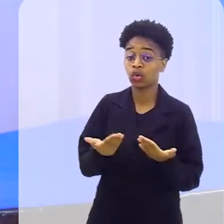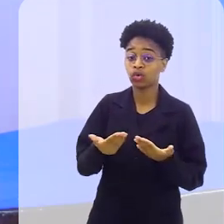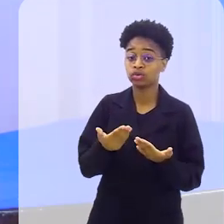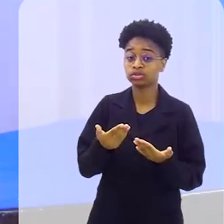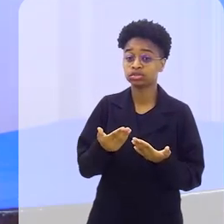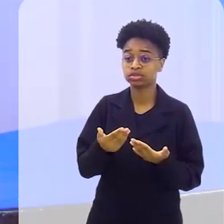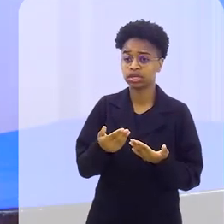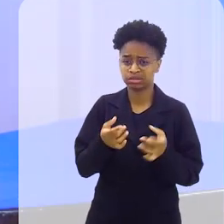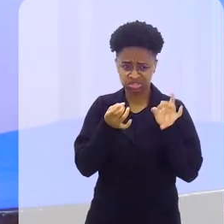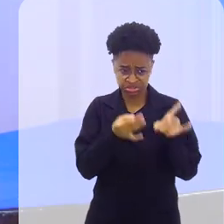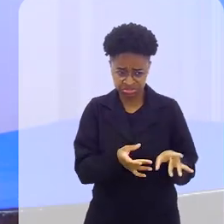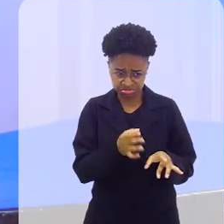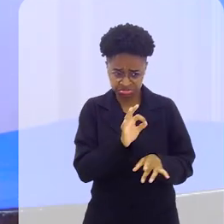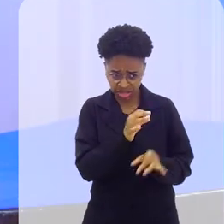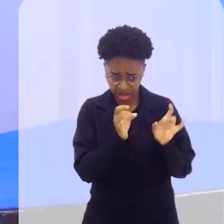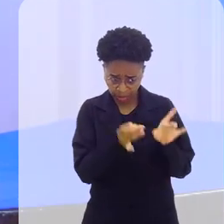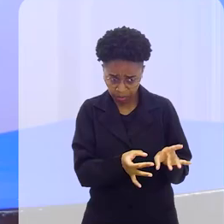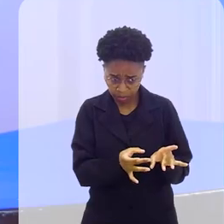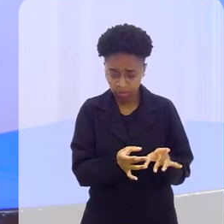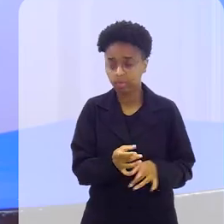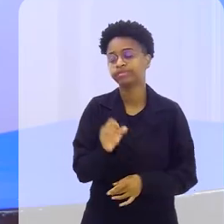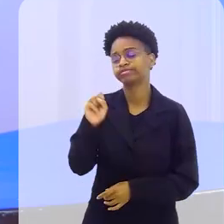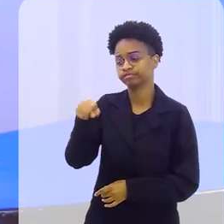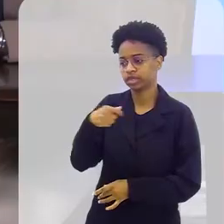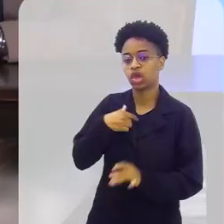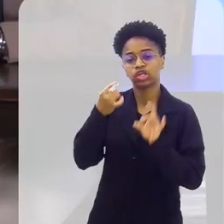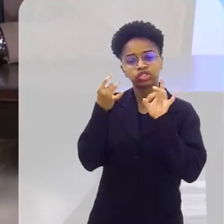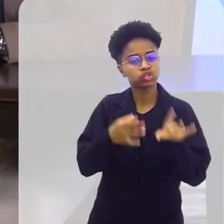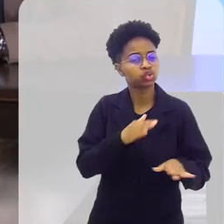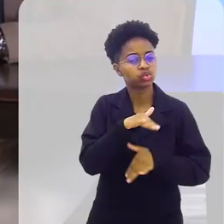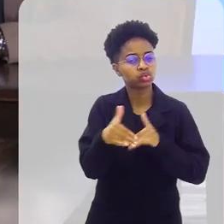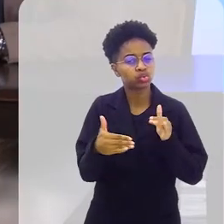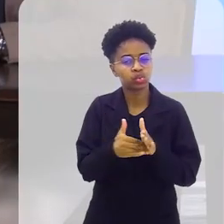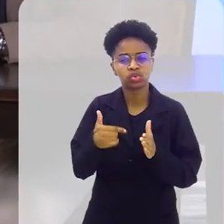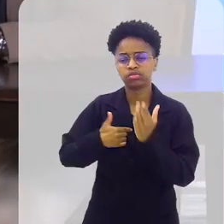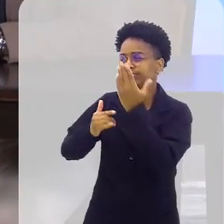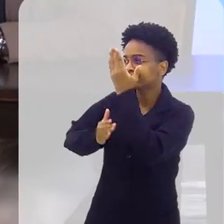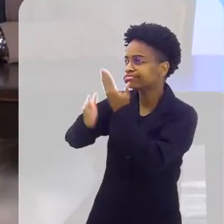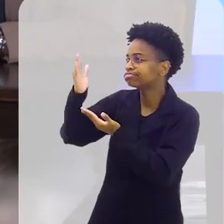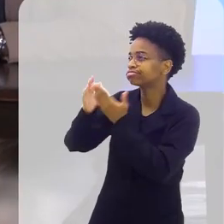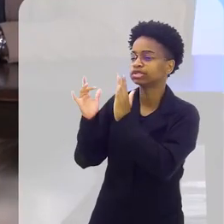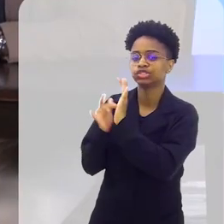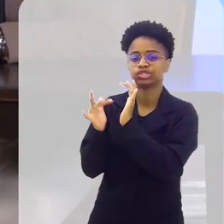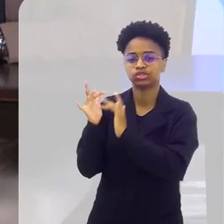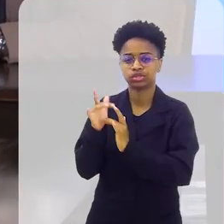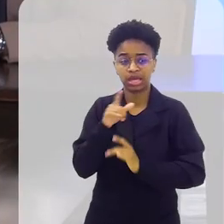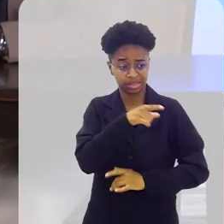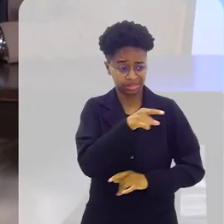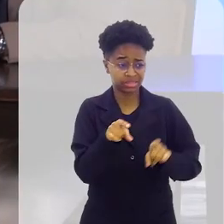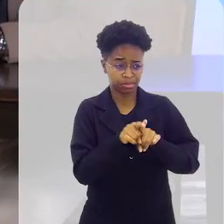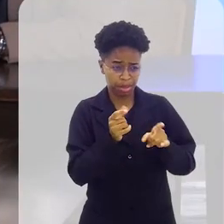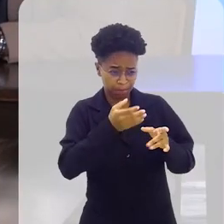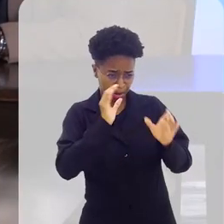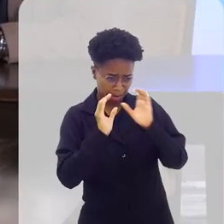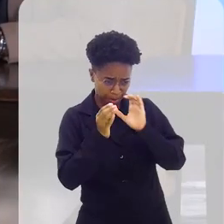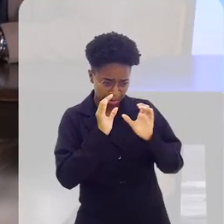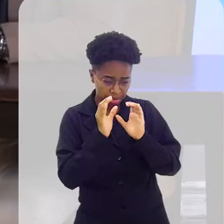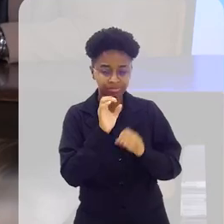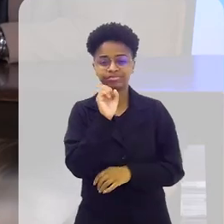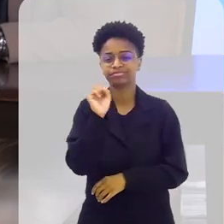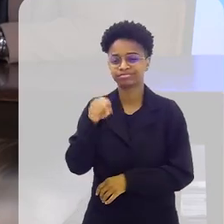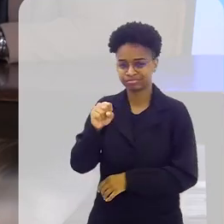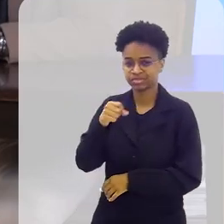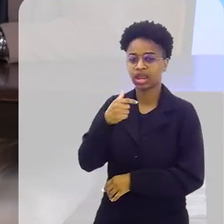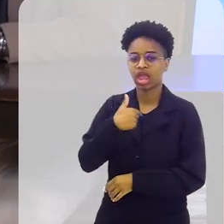Mas hoje, largou o tantã, largou, Marcelo? Largou, filho? Eu larguei tudo para servir tudo. O Senhor Jesus. É, tomava uma birita também,